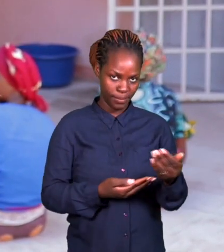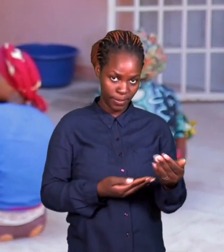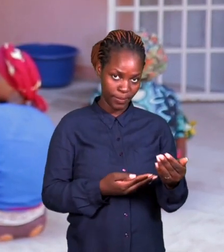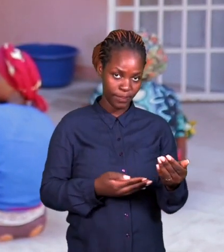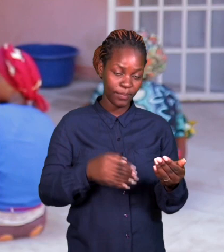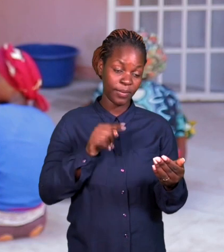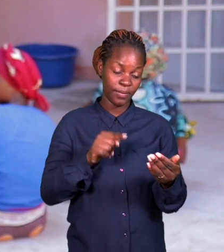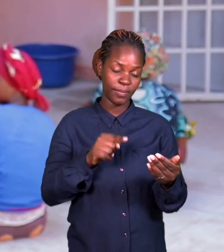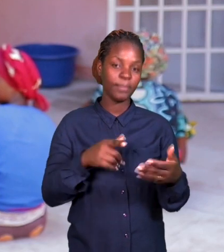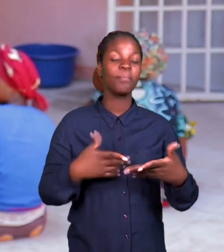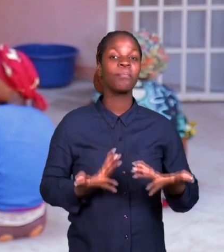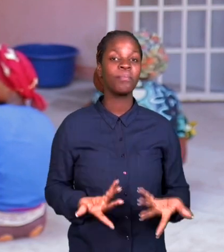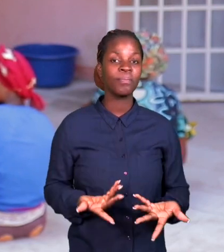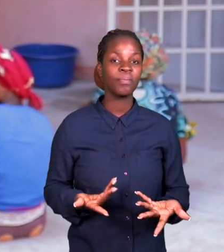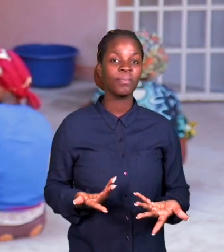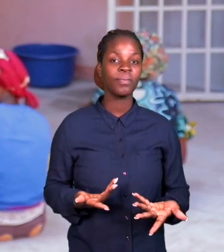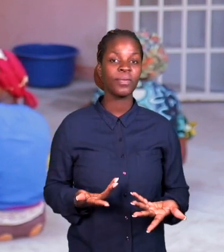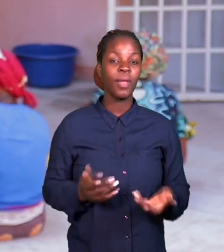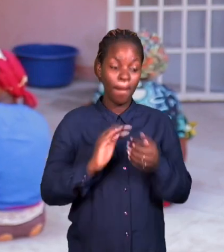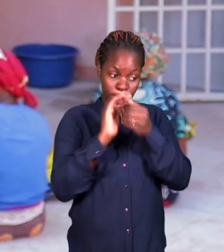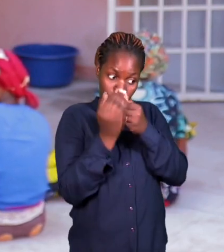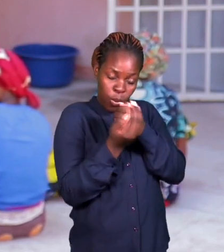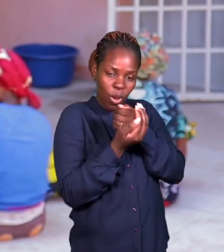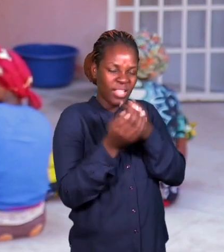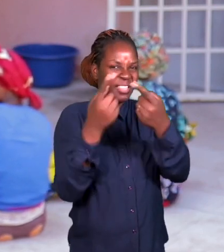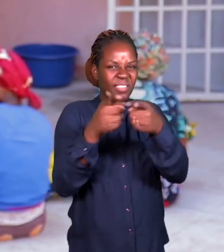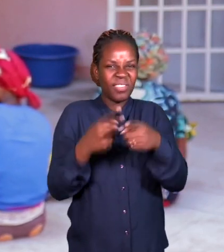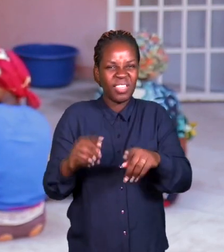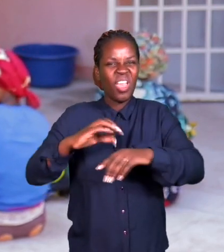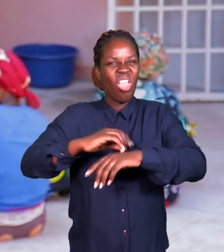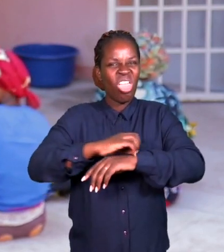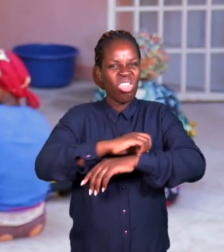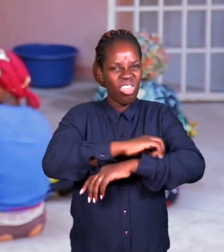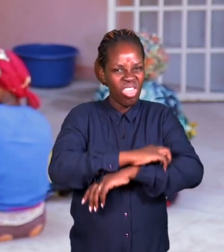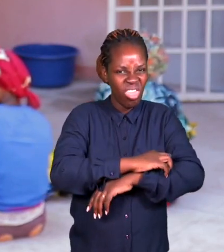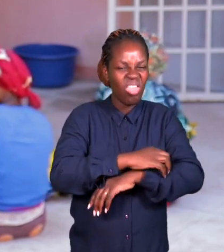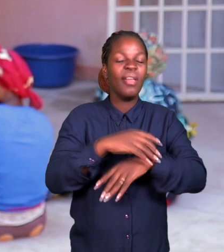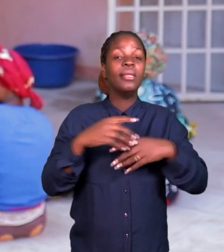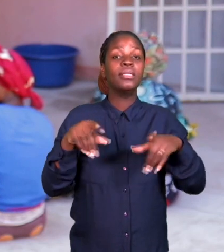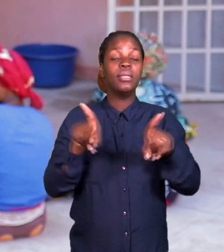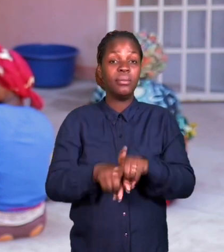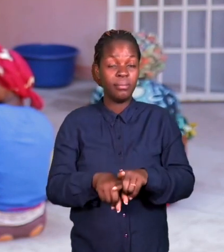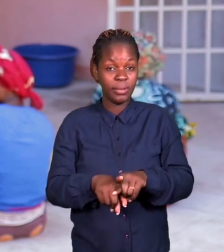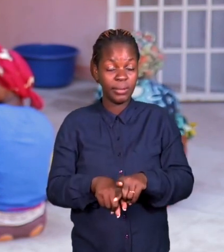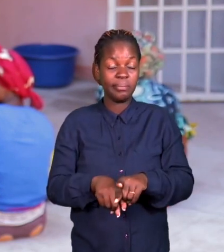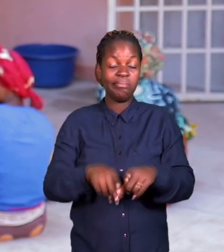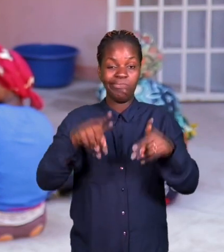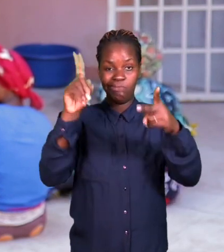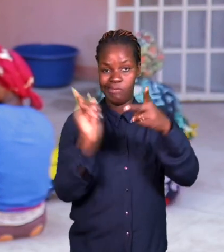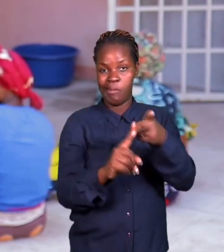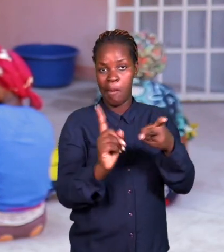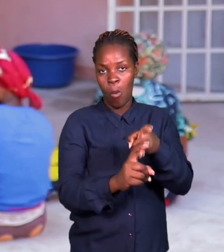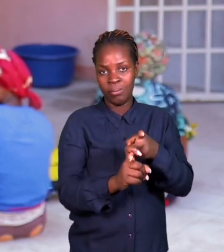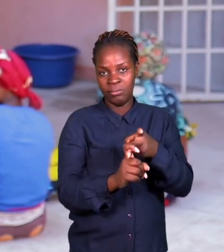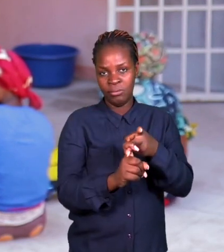Isso também previne o bebê contra as infecções. Também o leite materno,